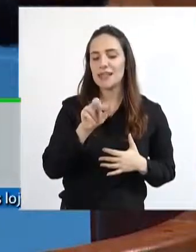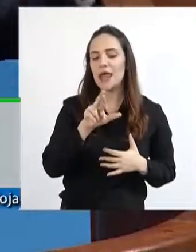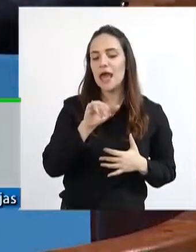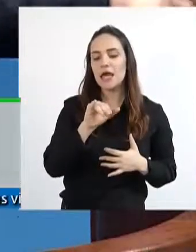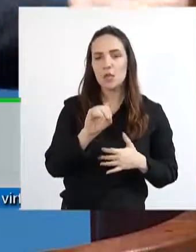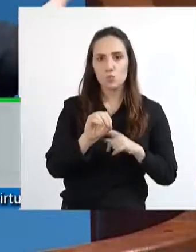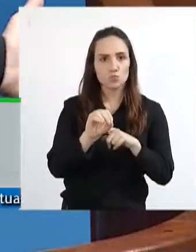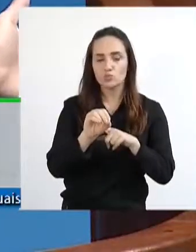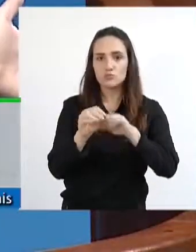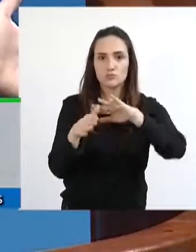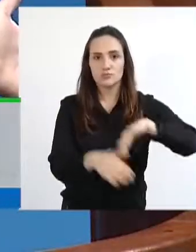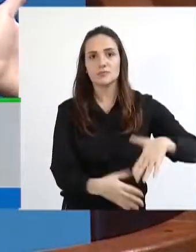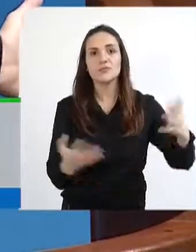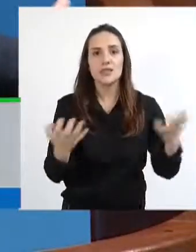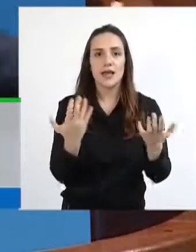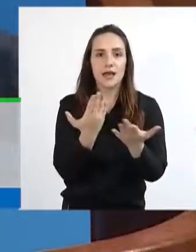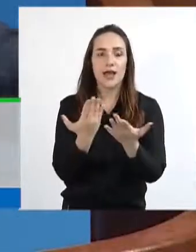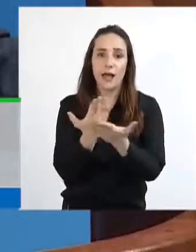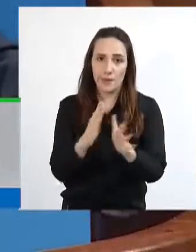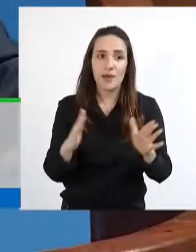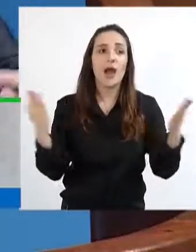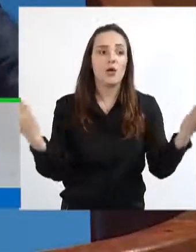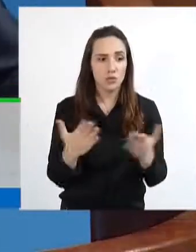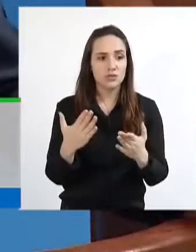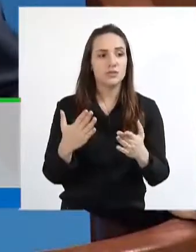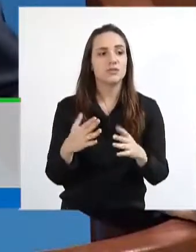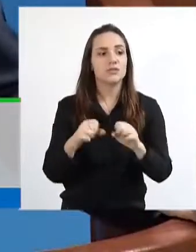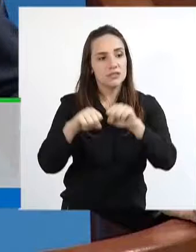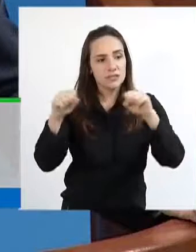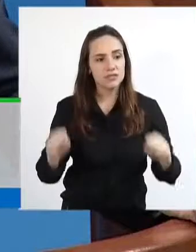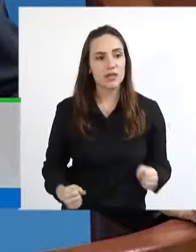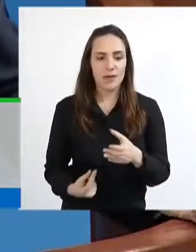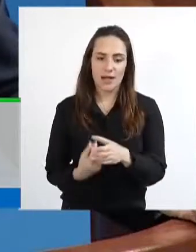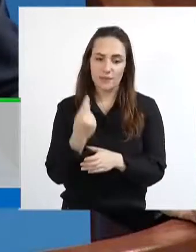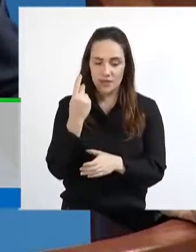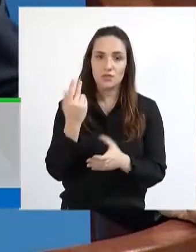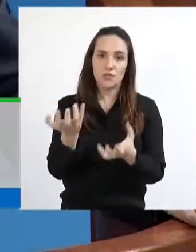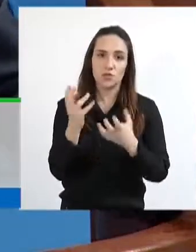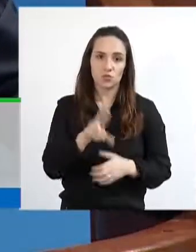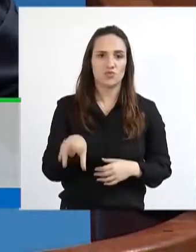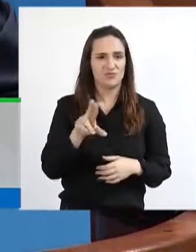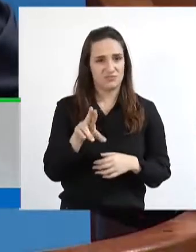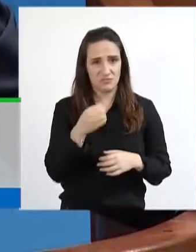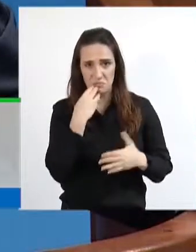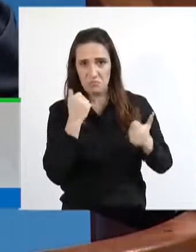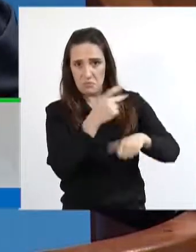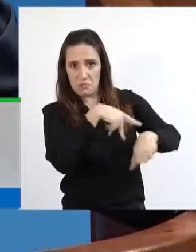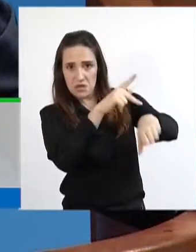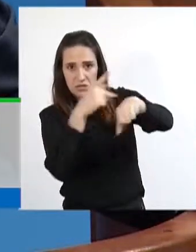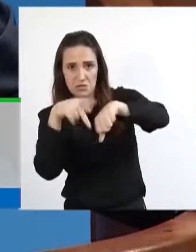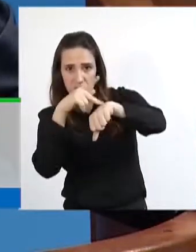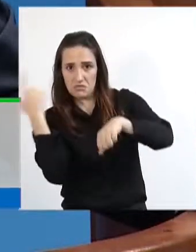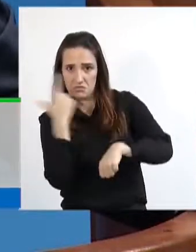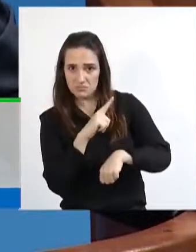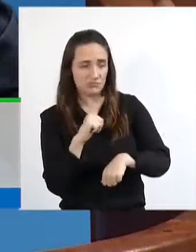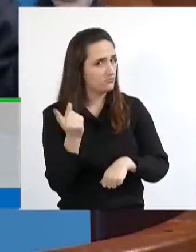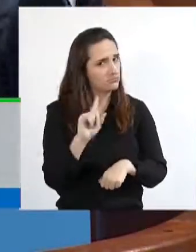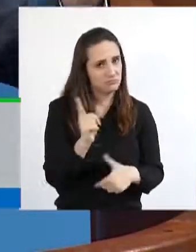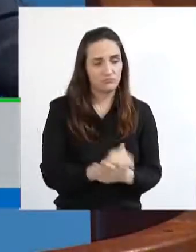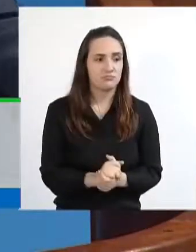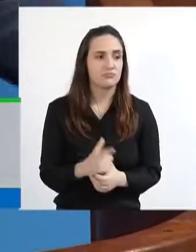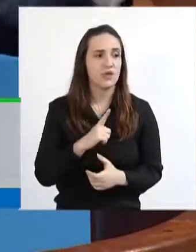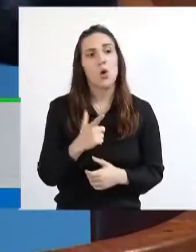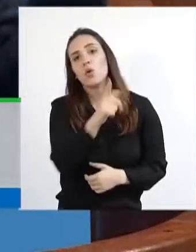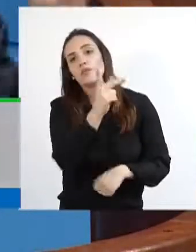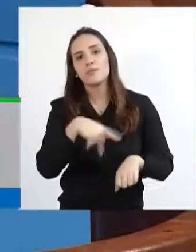Implantação do sistema de capitalização, que não deu certo em país nenhum. Não deu certo em país nenhum. Outros países